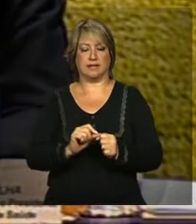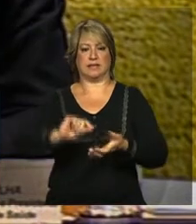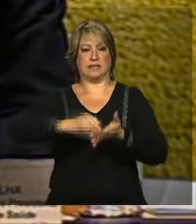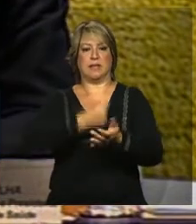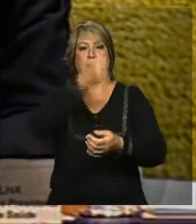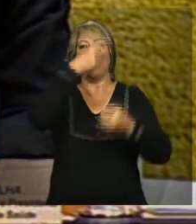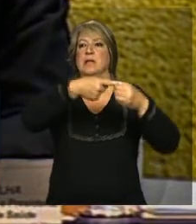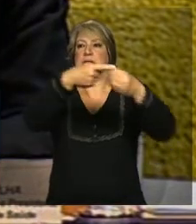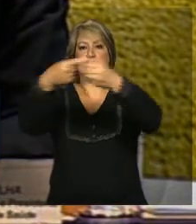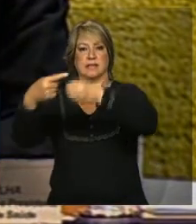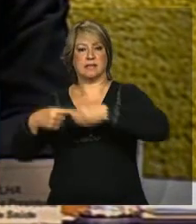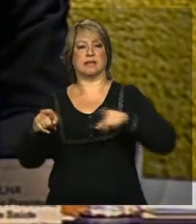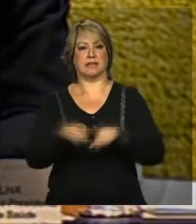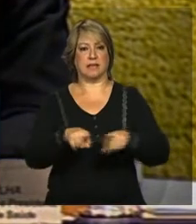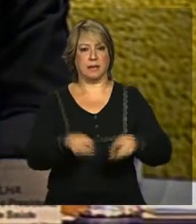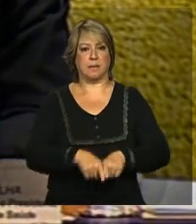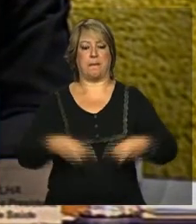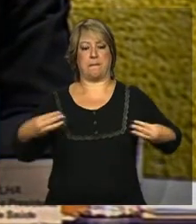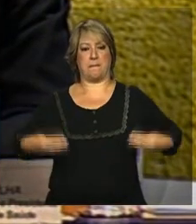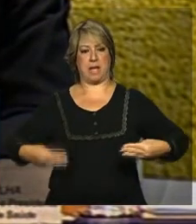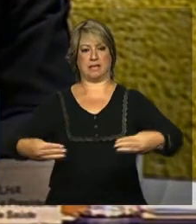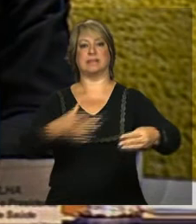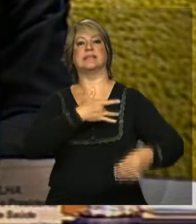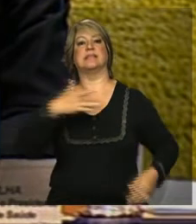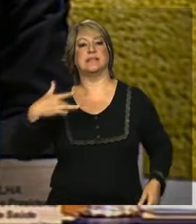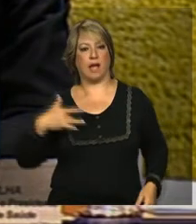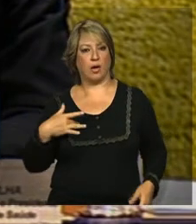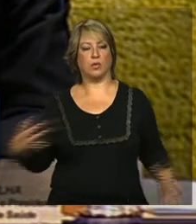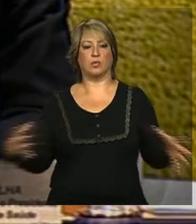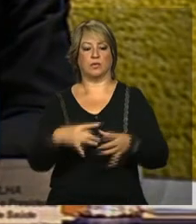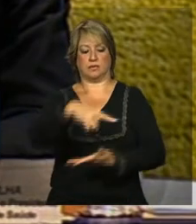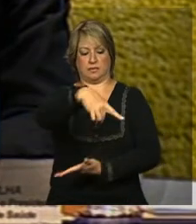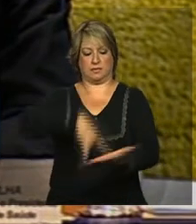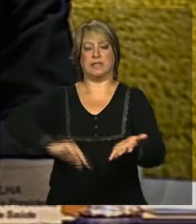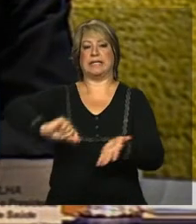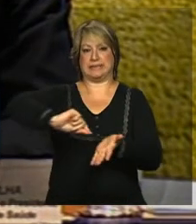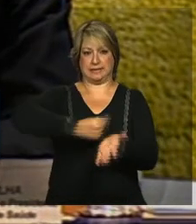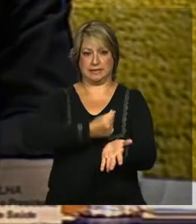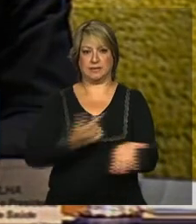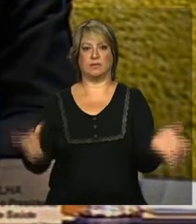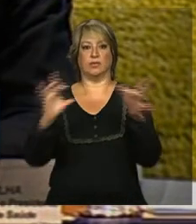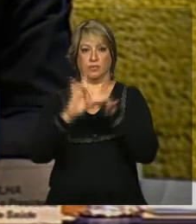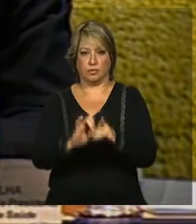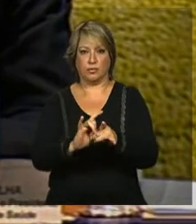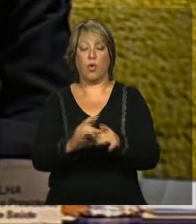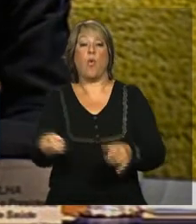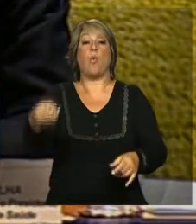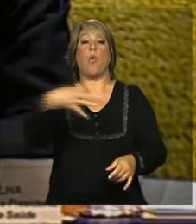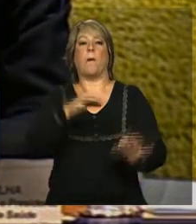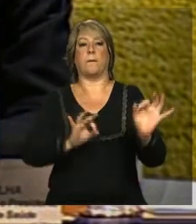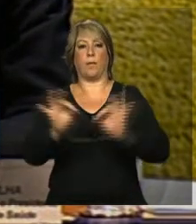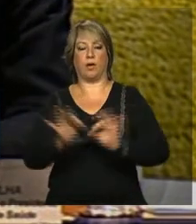Estados municípios e o Ministério da Saúde um contrato a parte do novo modelo